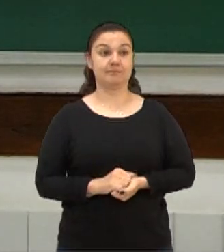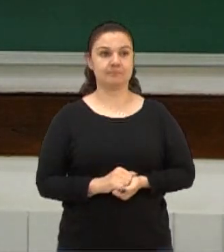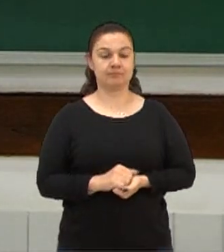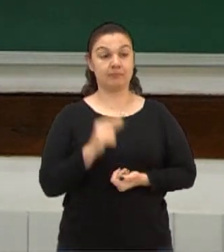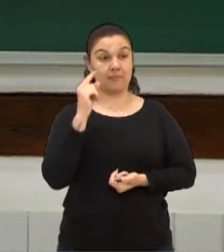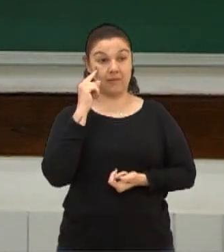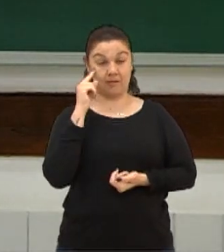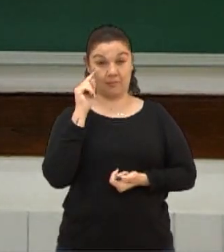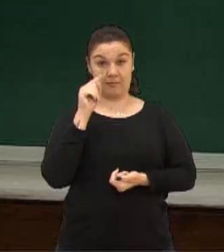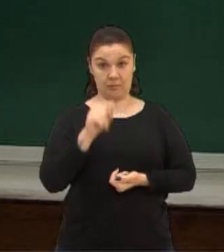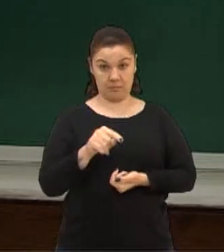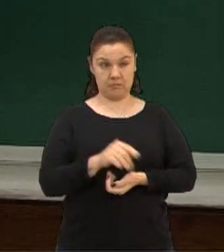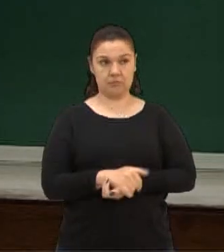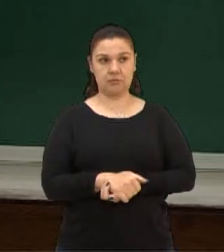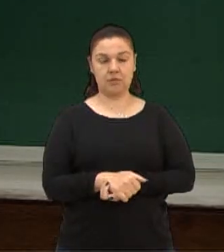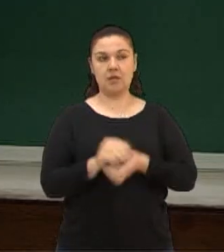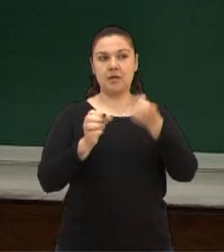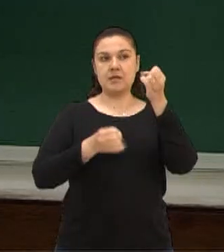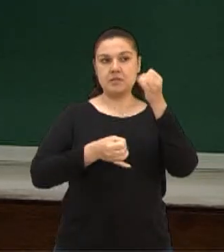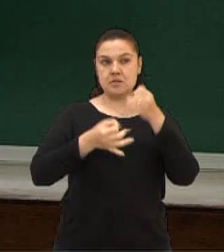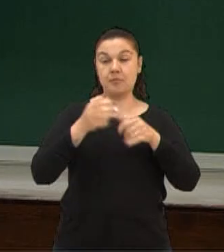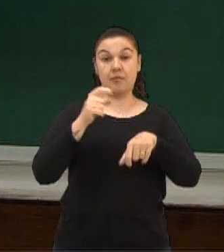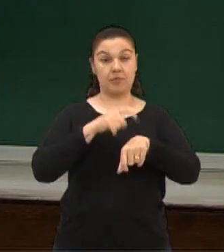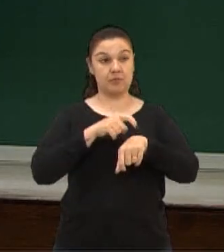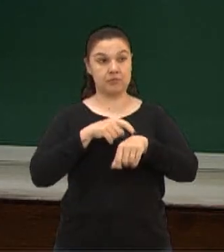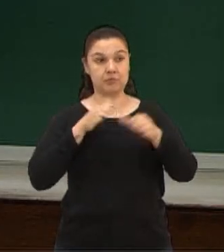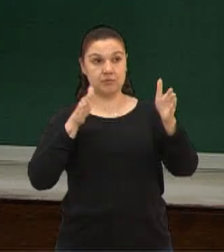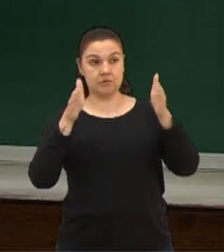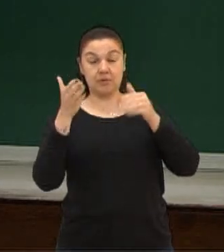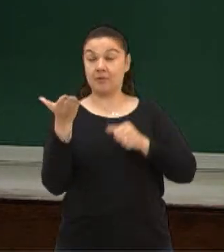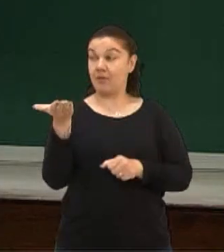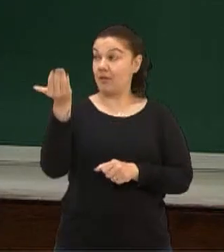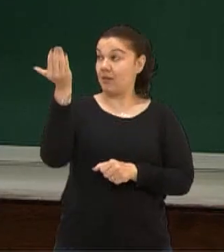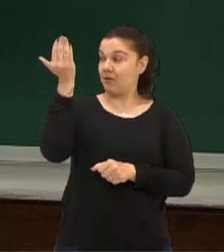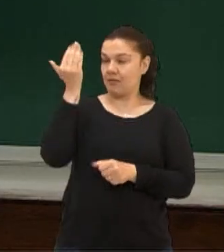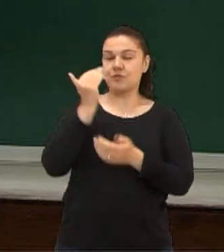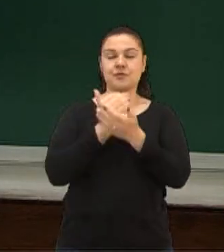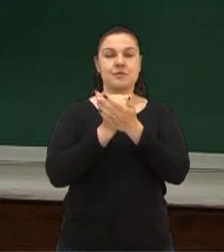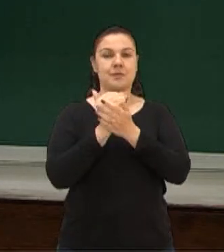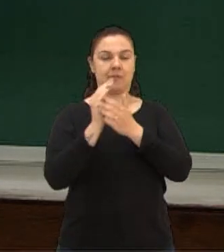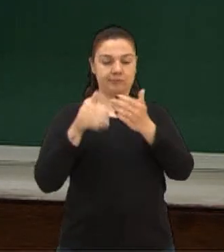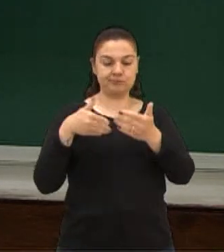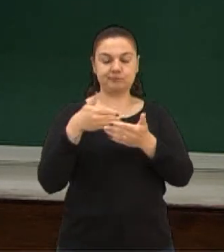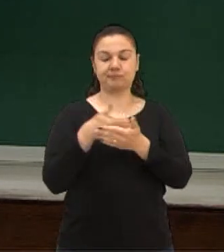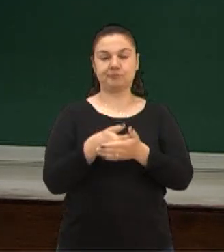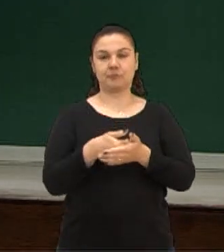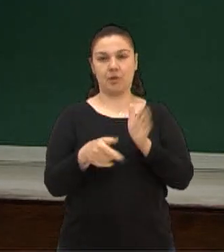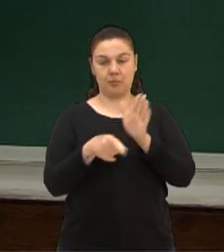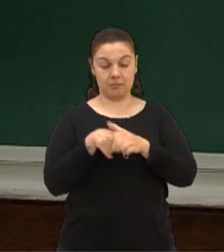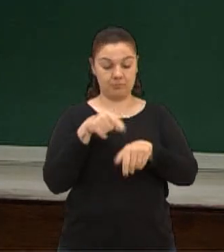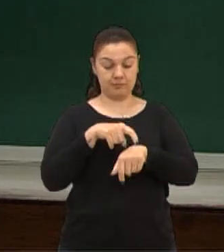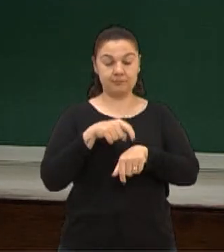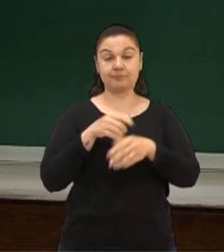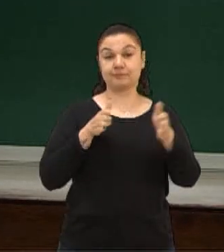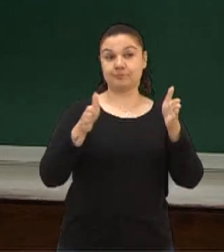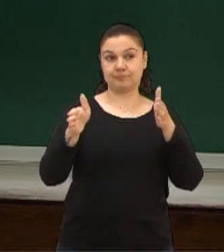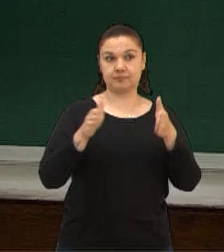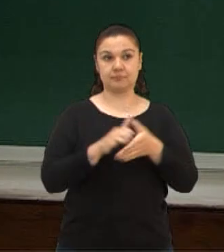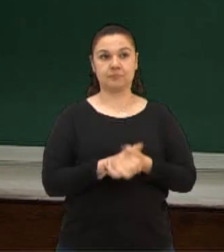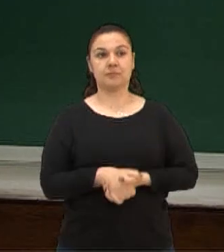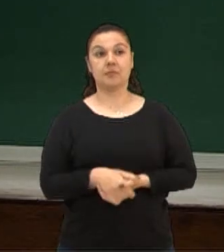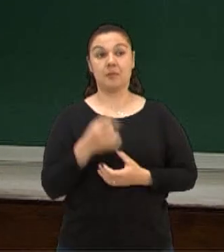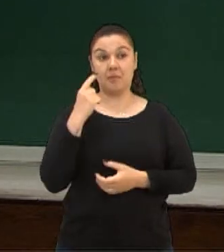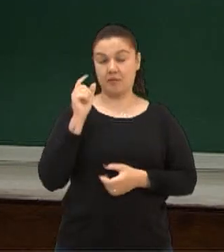Lembrando que nós estamos falando ali do tempo, lembram lá no início, né? A temática era o tempo e aqui até